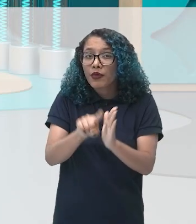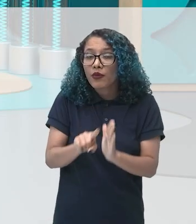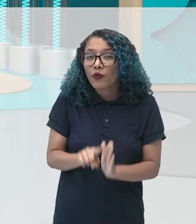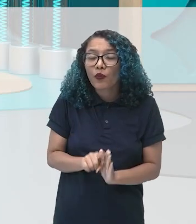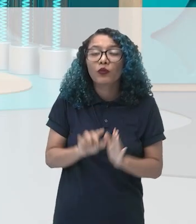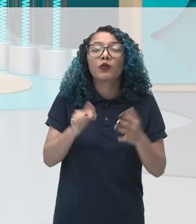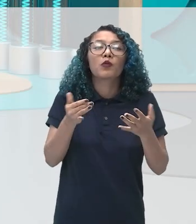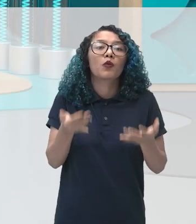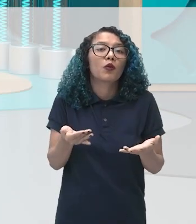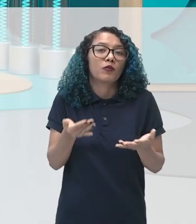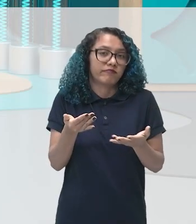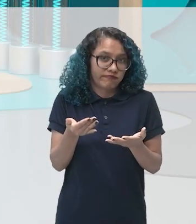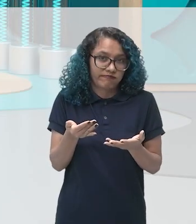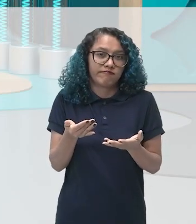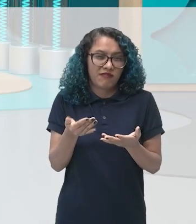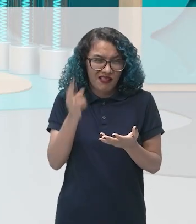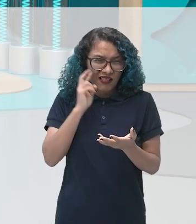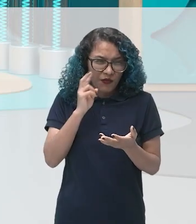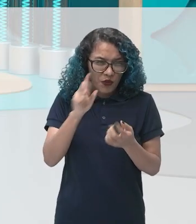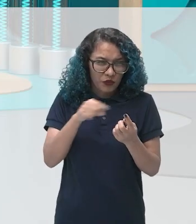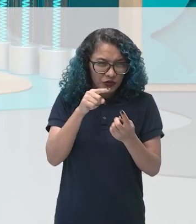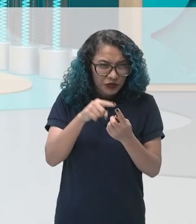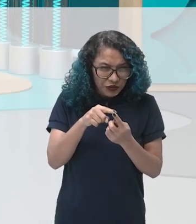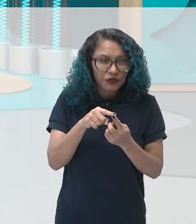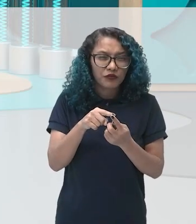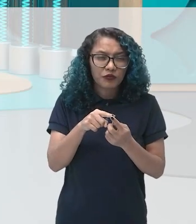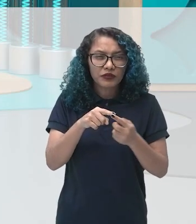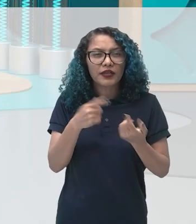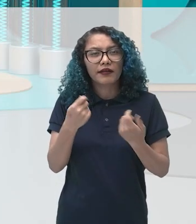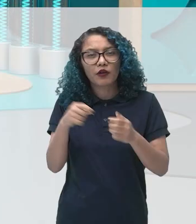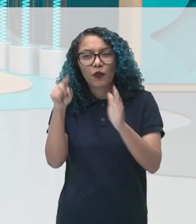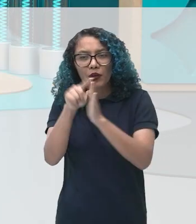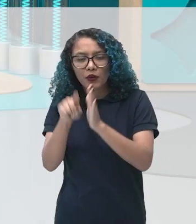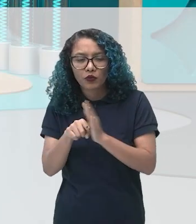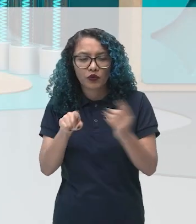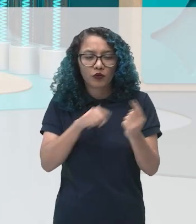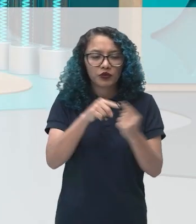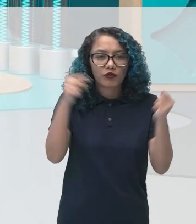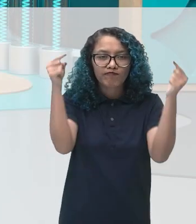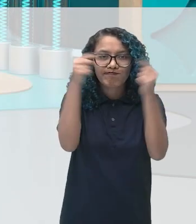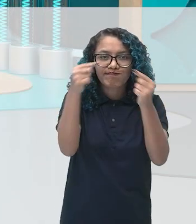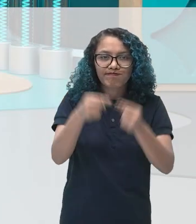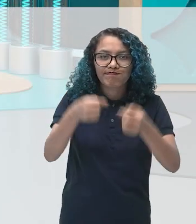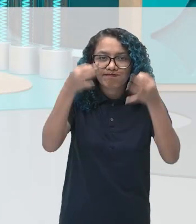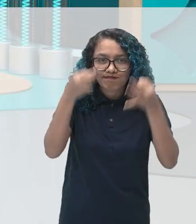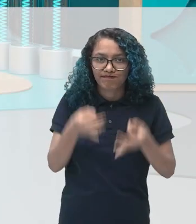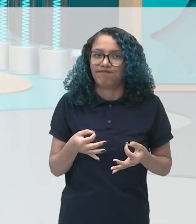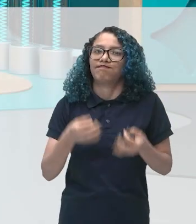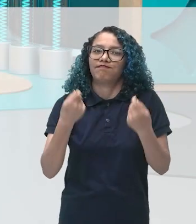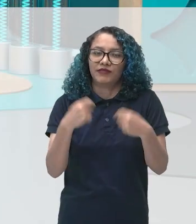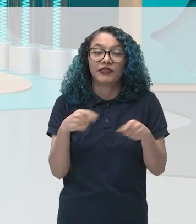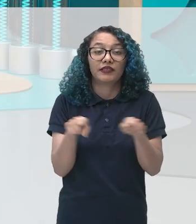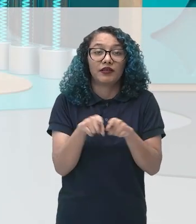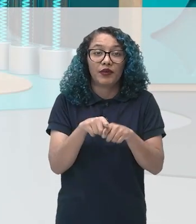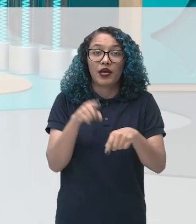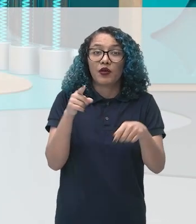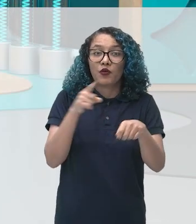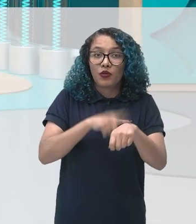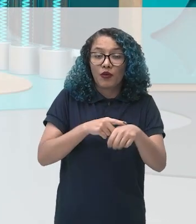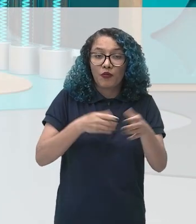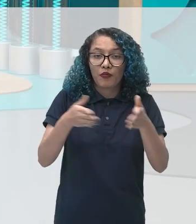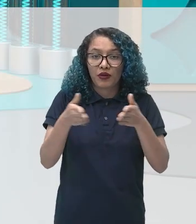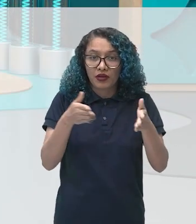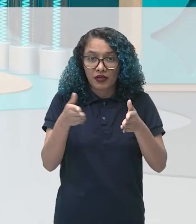vai fazer. Lembra do objetivo? Então, casar o seu objetivo com as perguntas e também o tempo que aquela pessoa